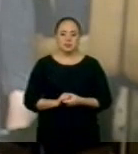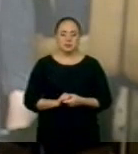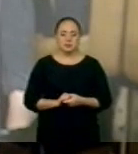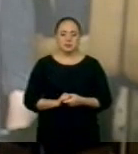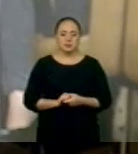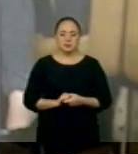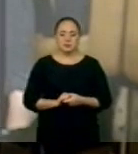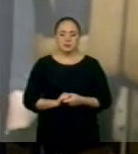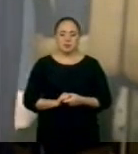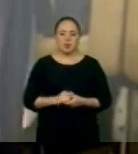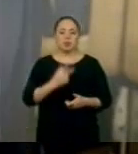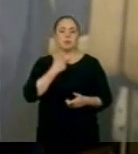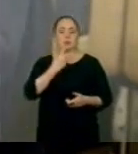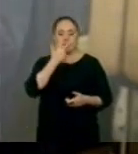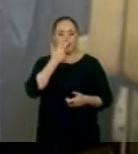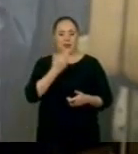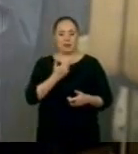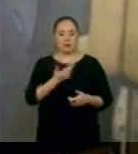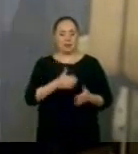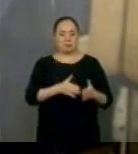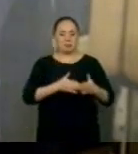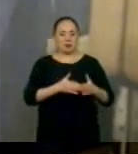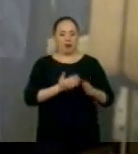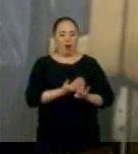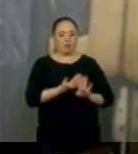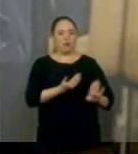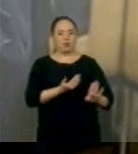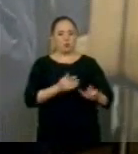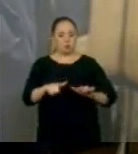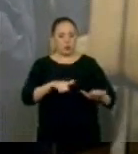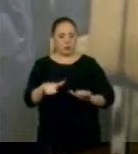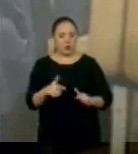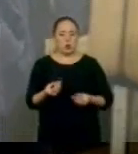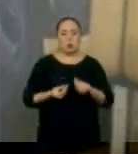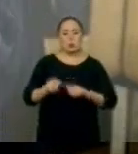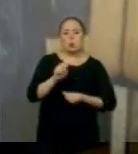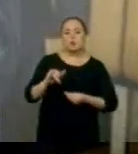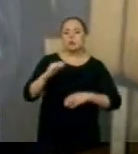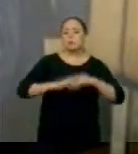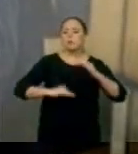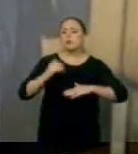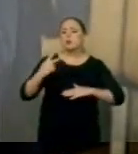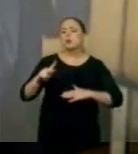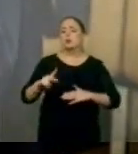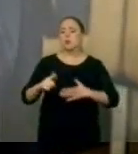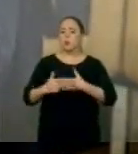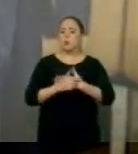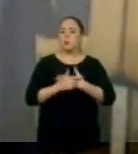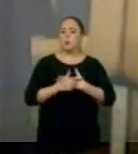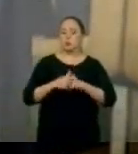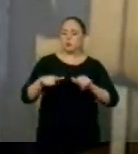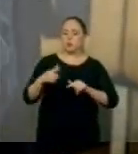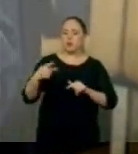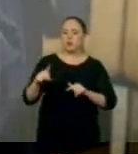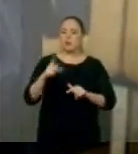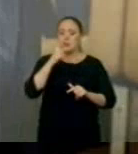afastá-lo como se a função dele ou a profissão dele fosse a